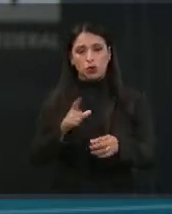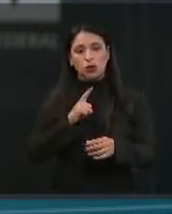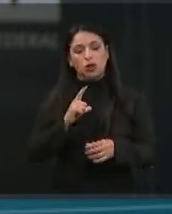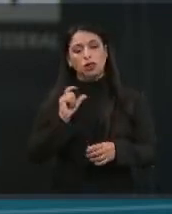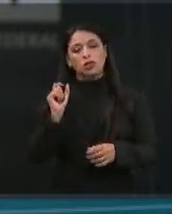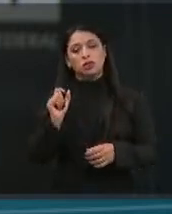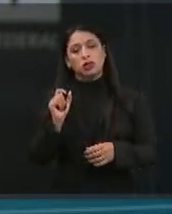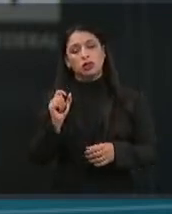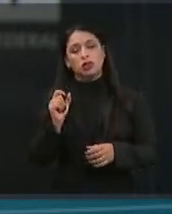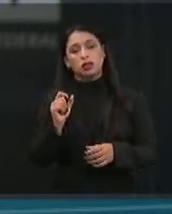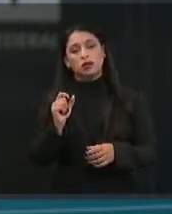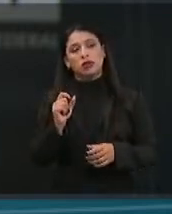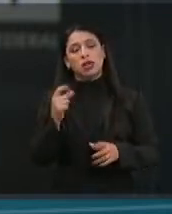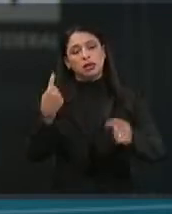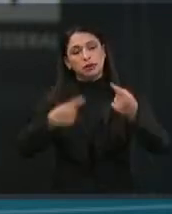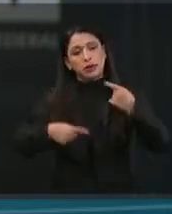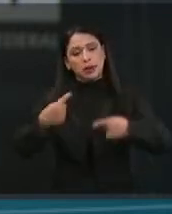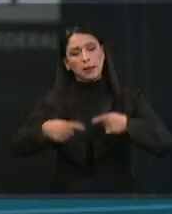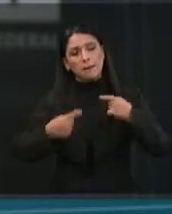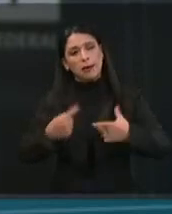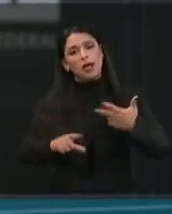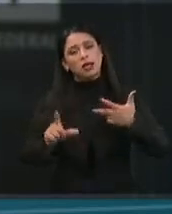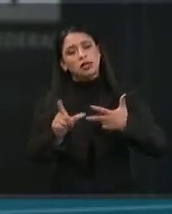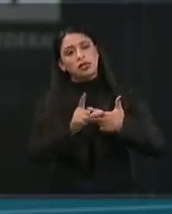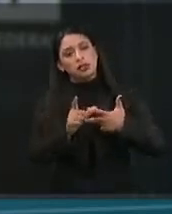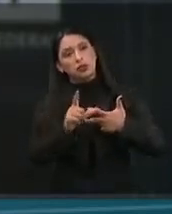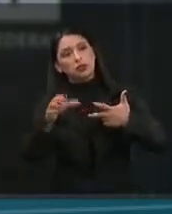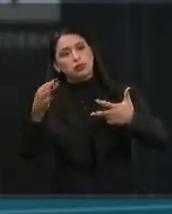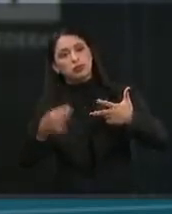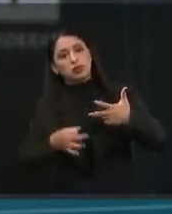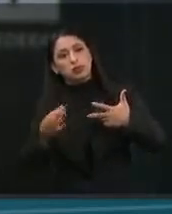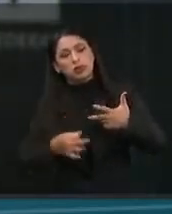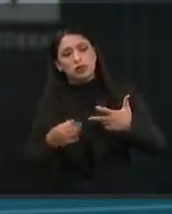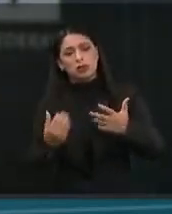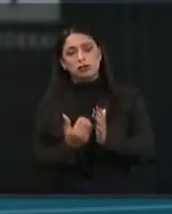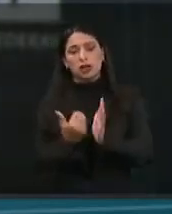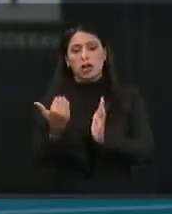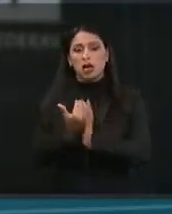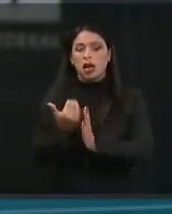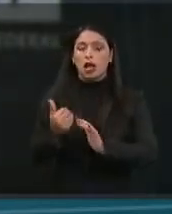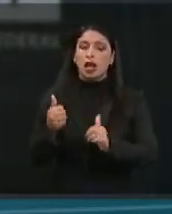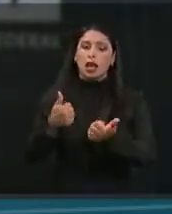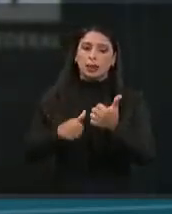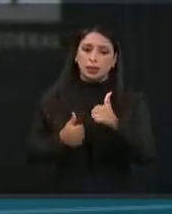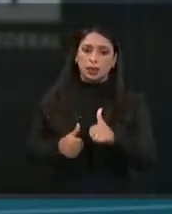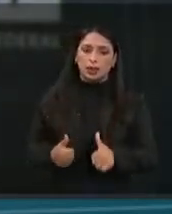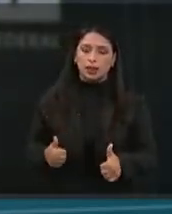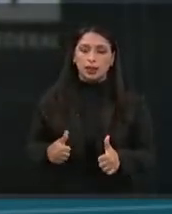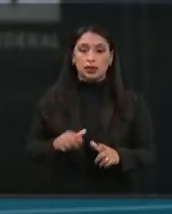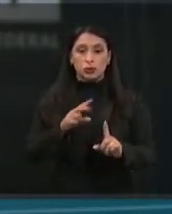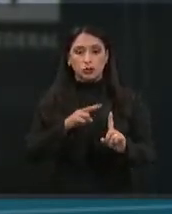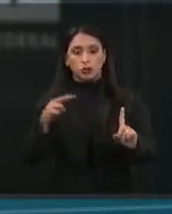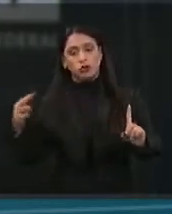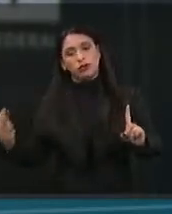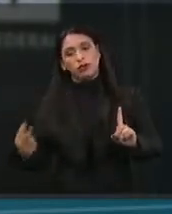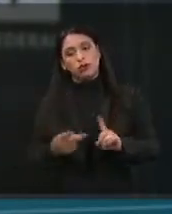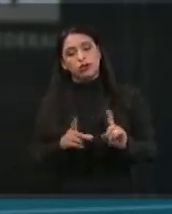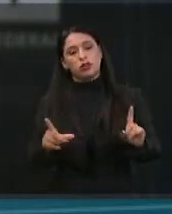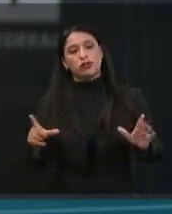para avançar no debate legislativo e jurisprudencial para além dos casos aqui em análise. Do ponto de vista legislativo,